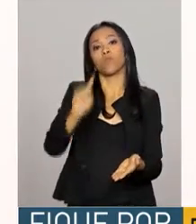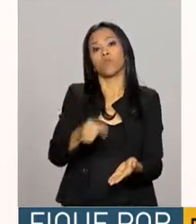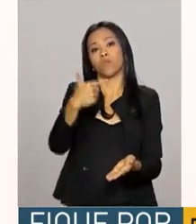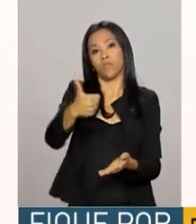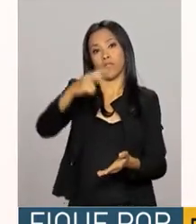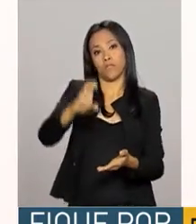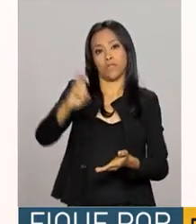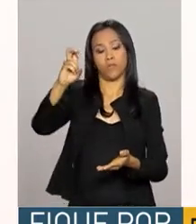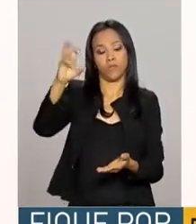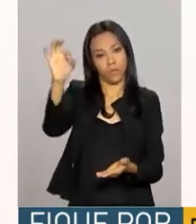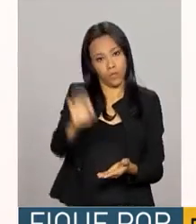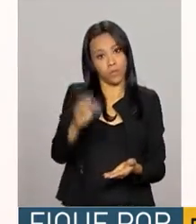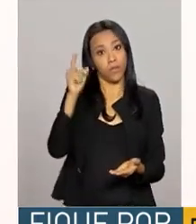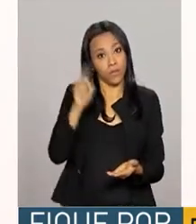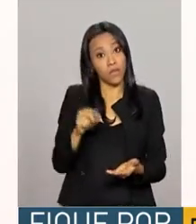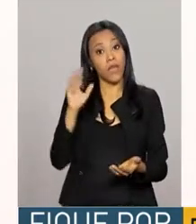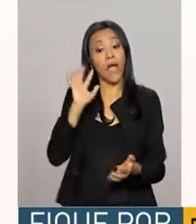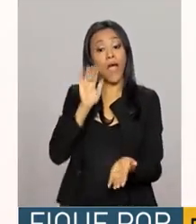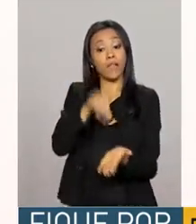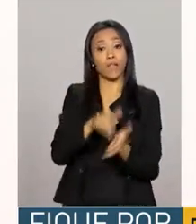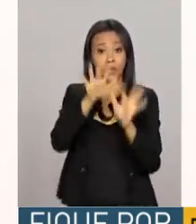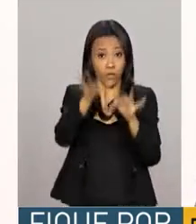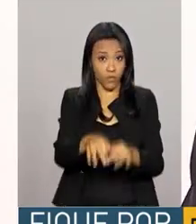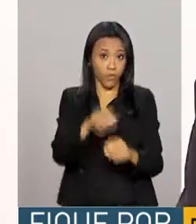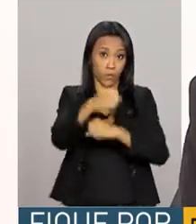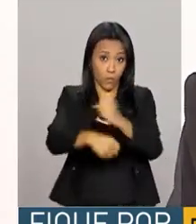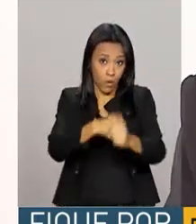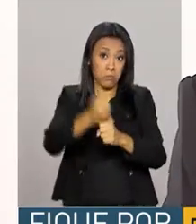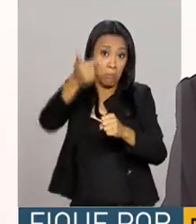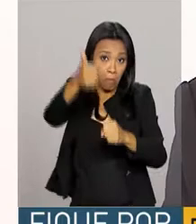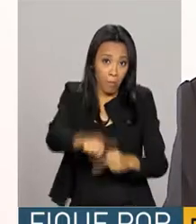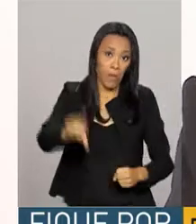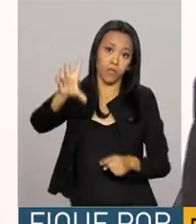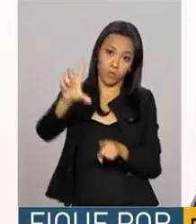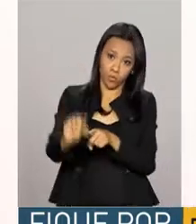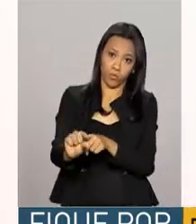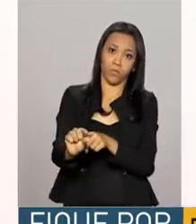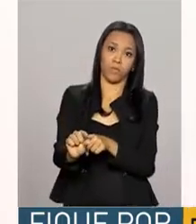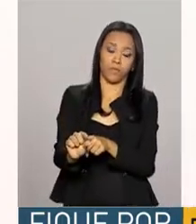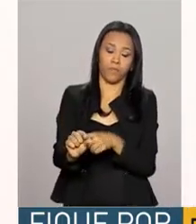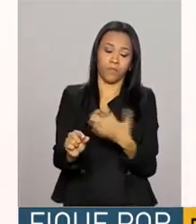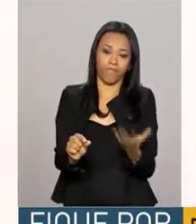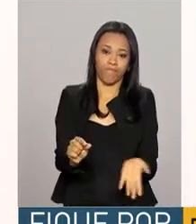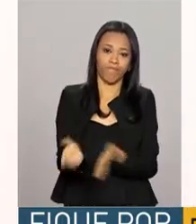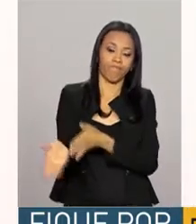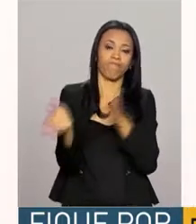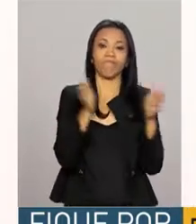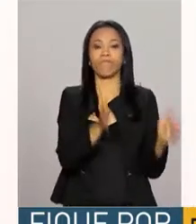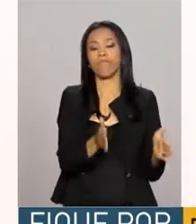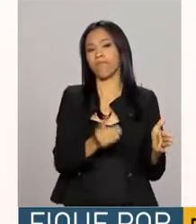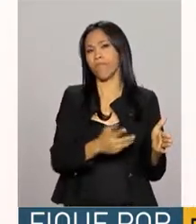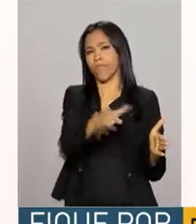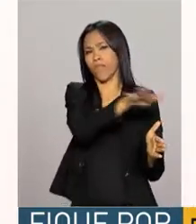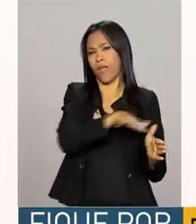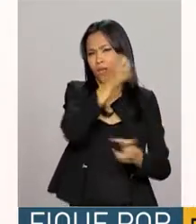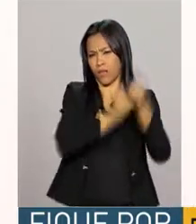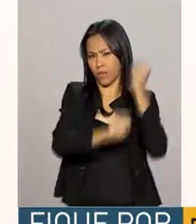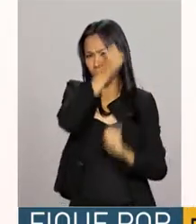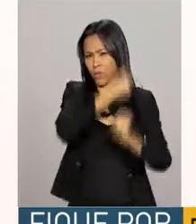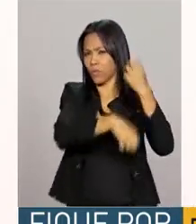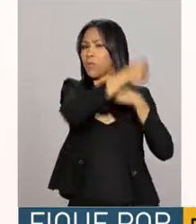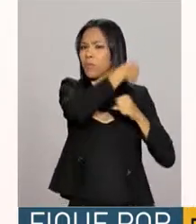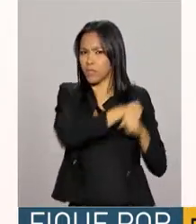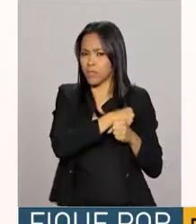como dizem os analistas até o fim do ano de cair ainda mais você pega a produção industrial no ano